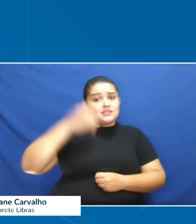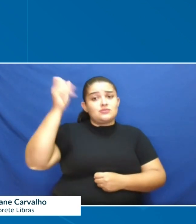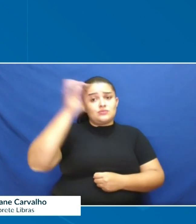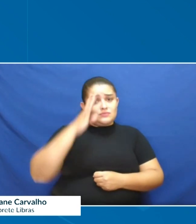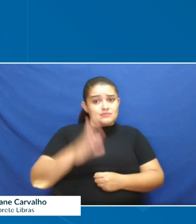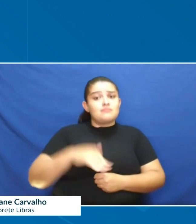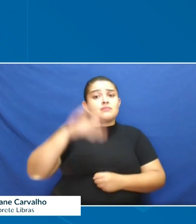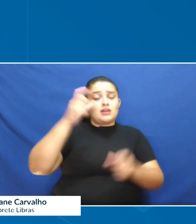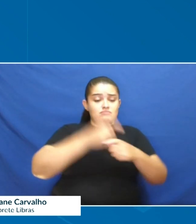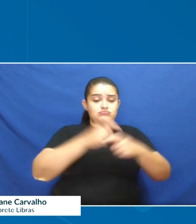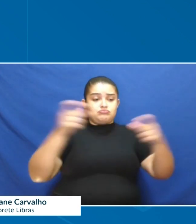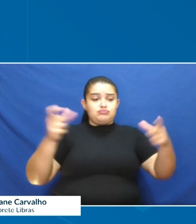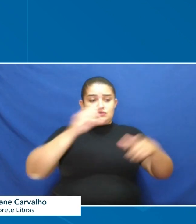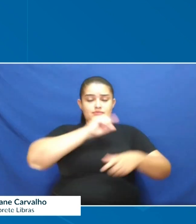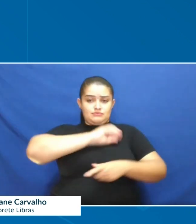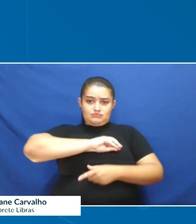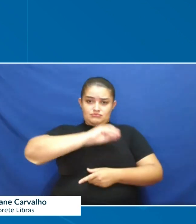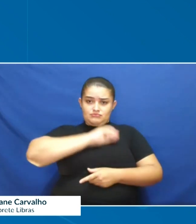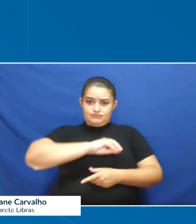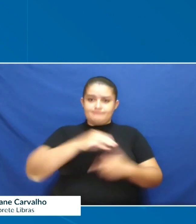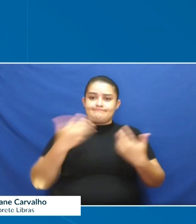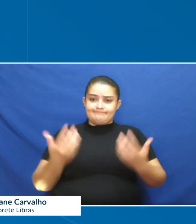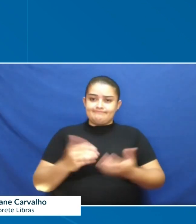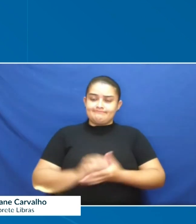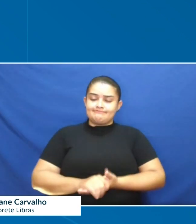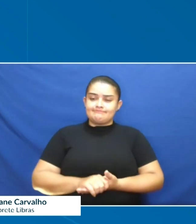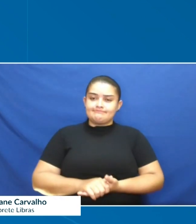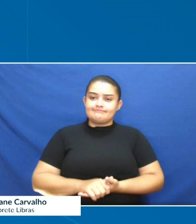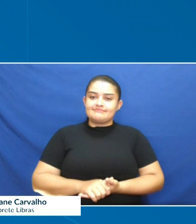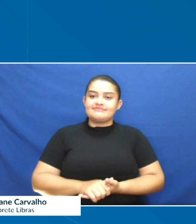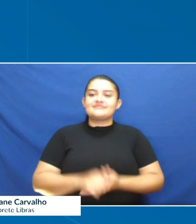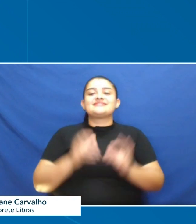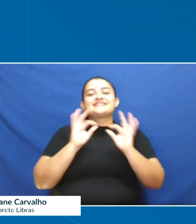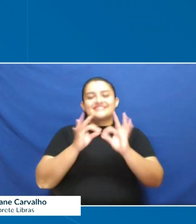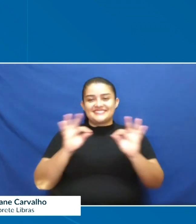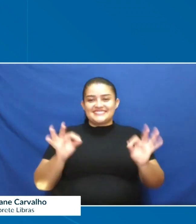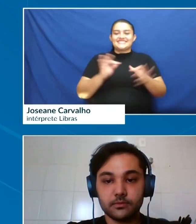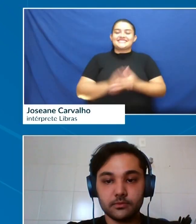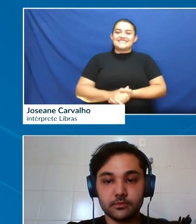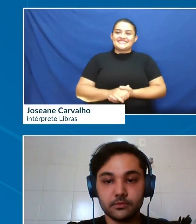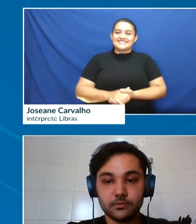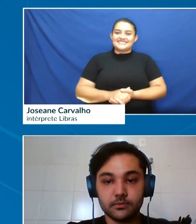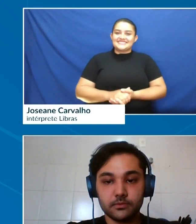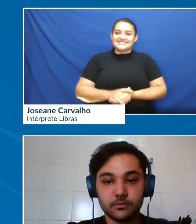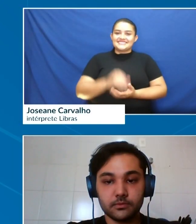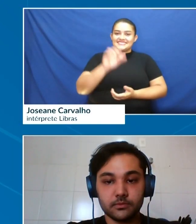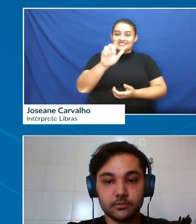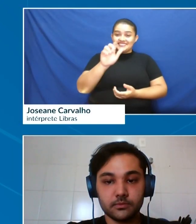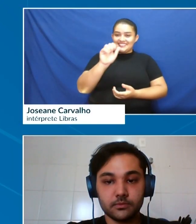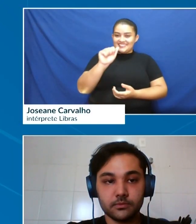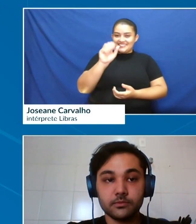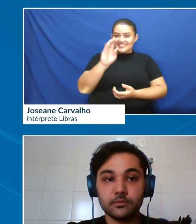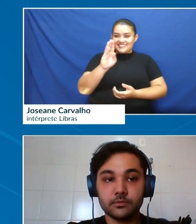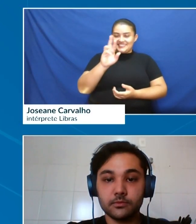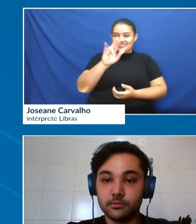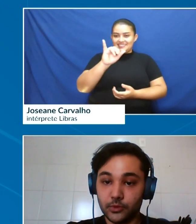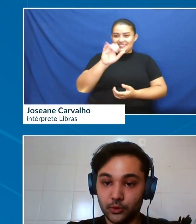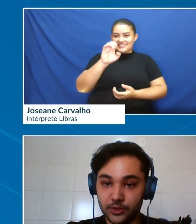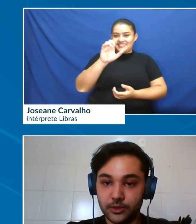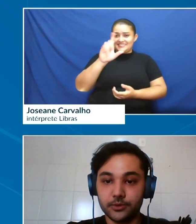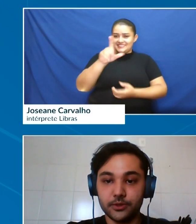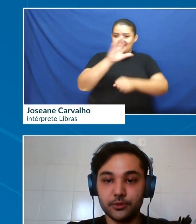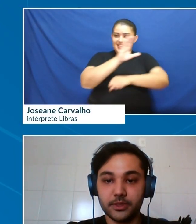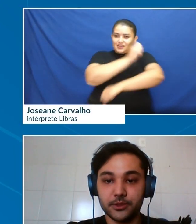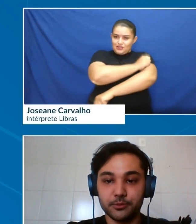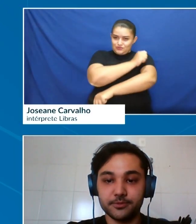renda dessa população do país. Perfeito. Gabriel, você é estudante de engenharia de produção,